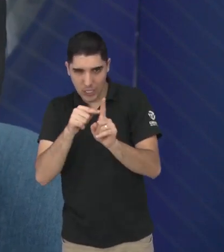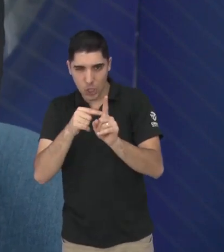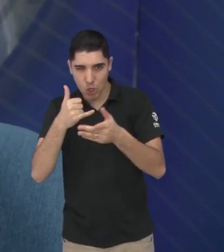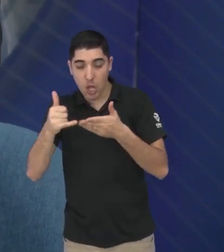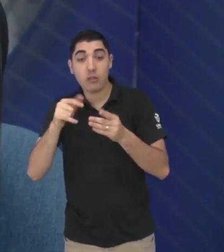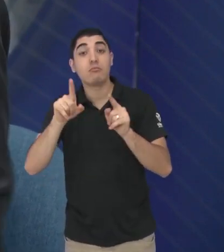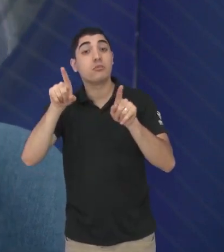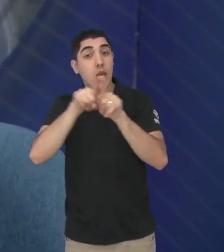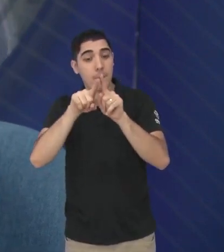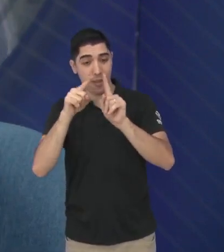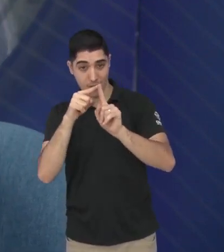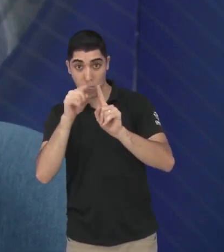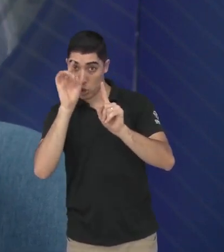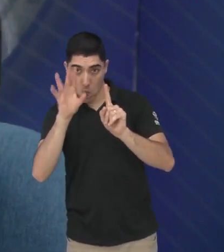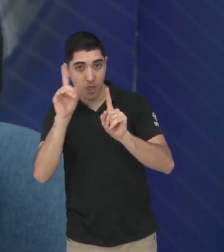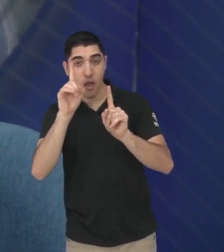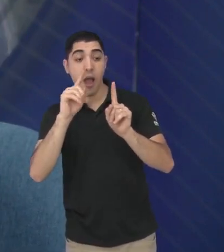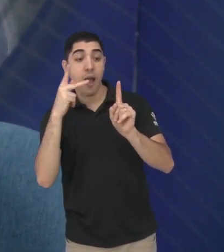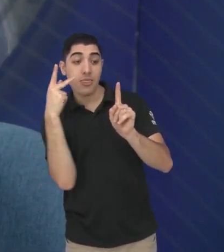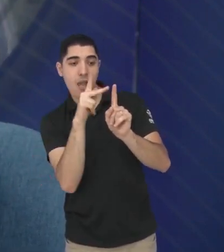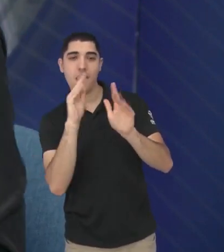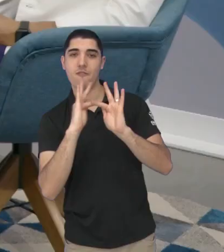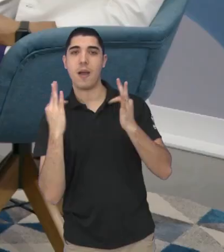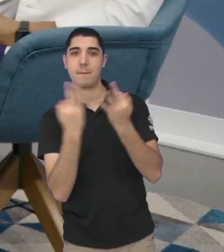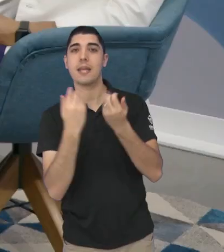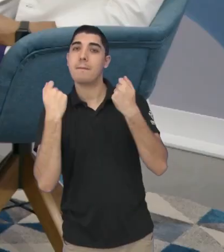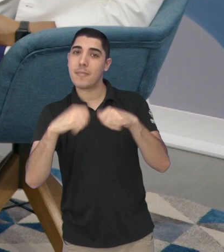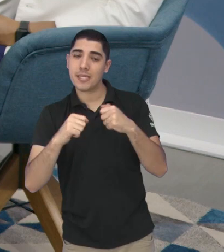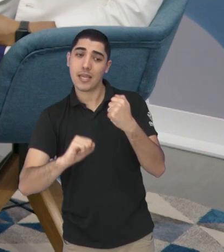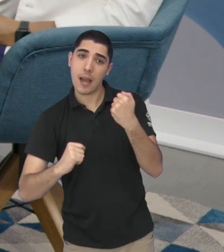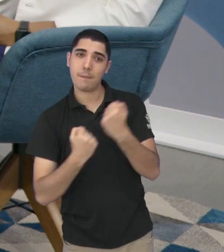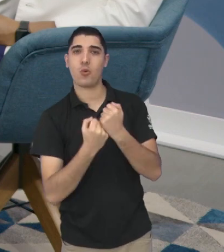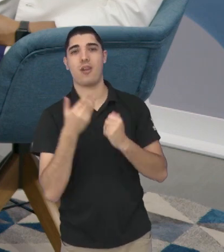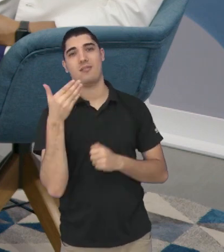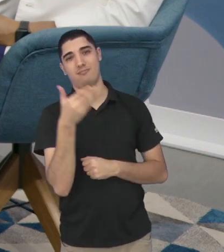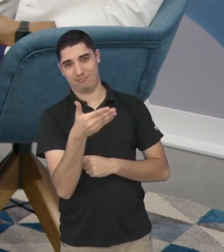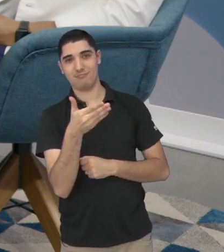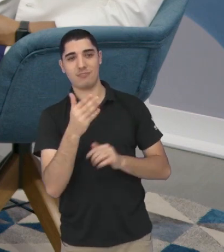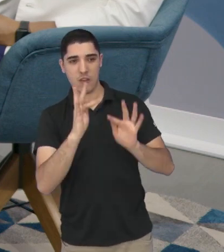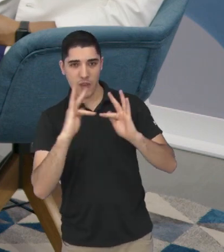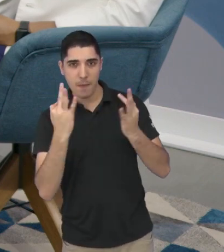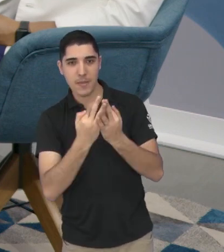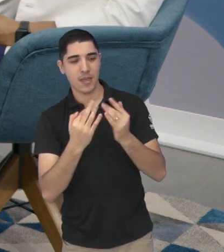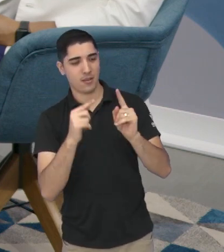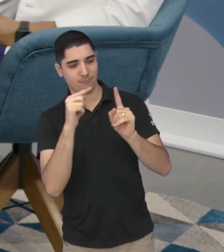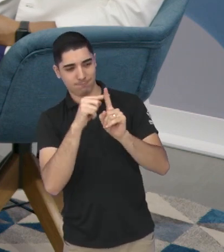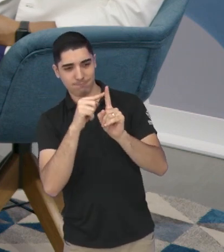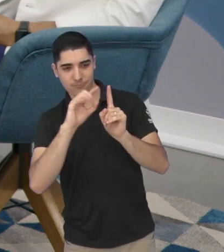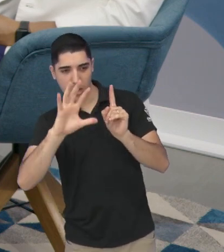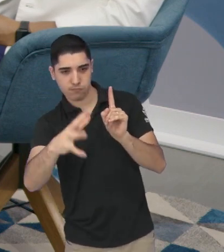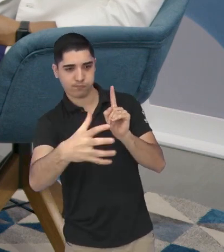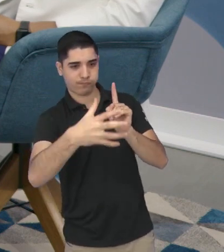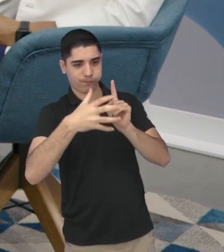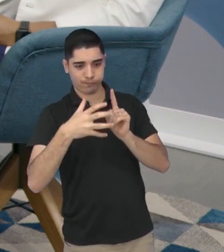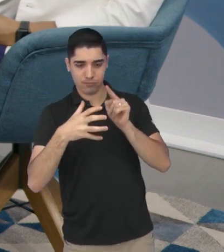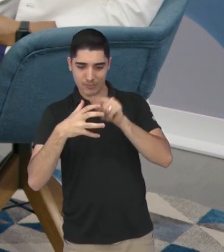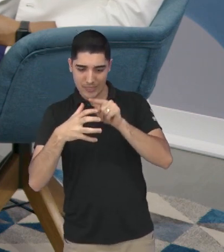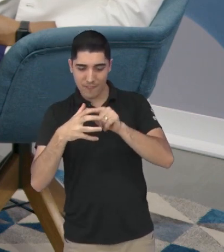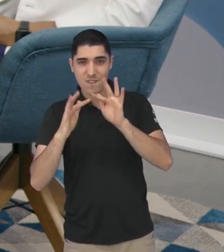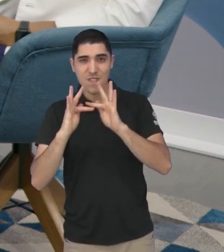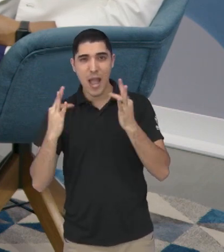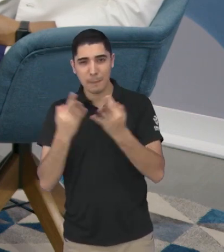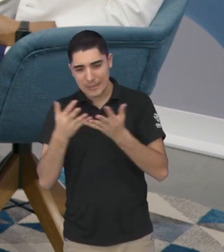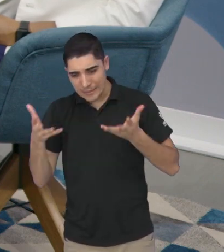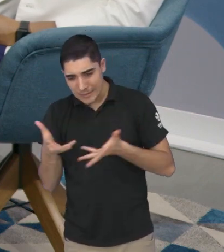vezes não, precisa de um suporte técnico, psicológico também, para poder lidar com tudo isso, né? Que não é fácil. A